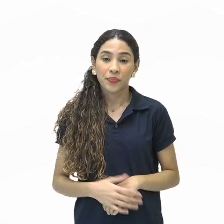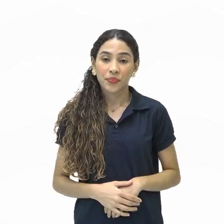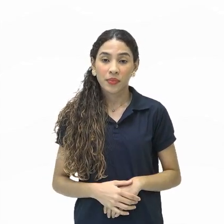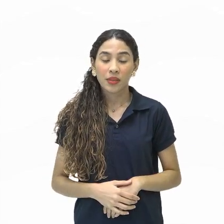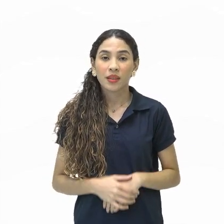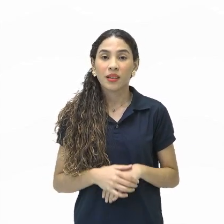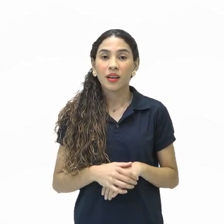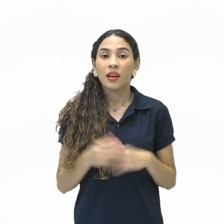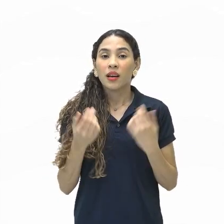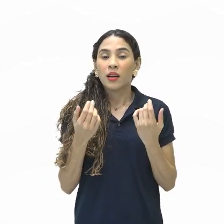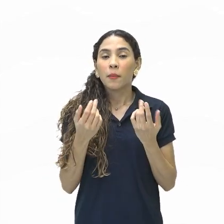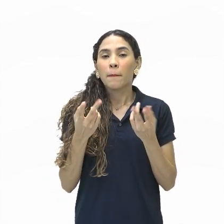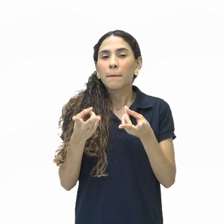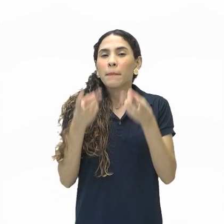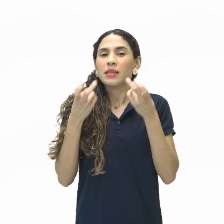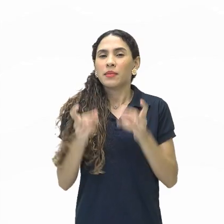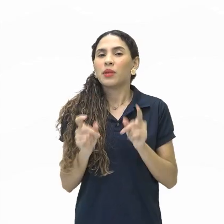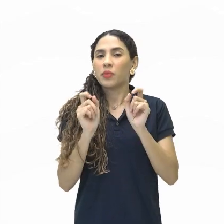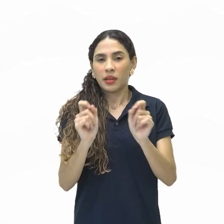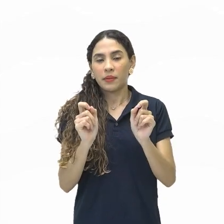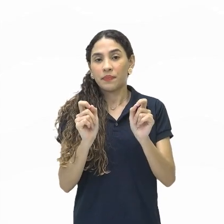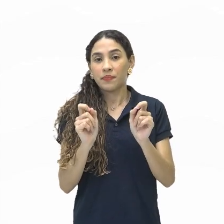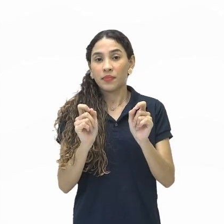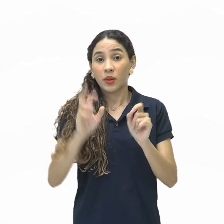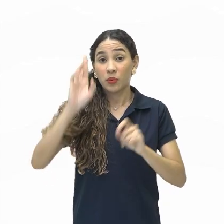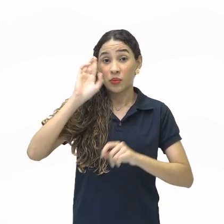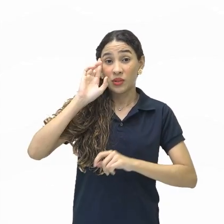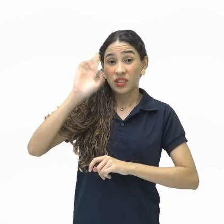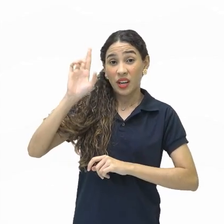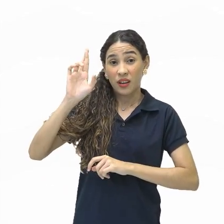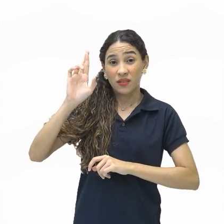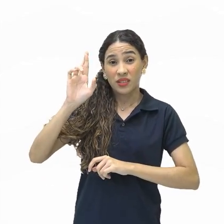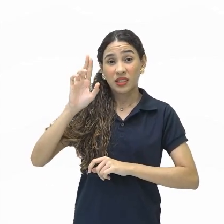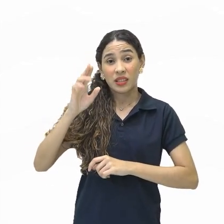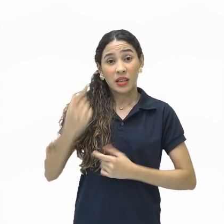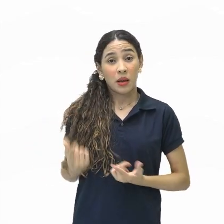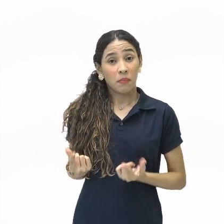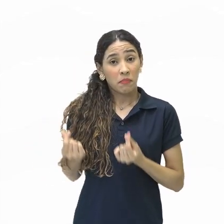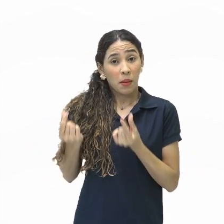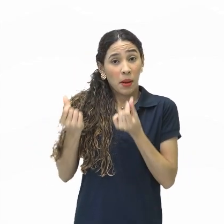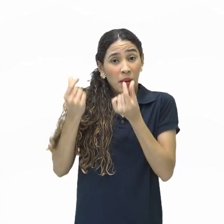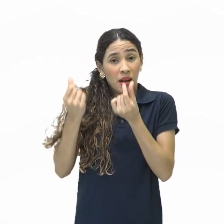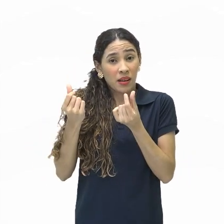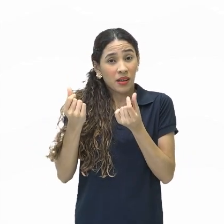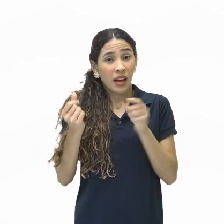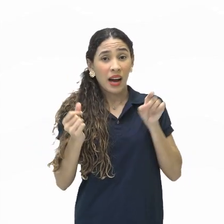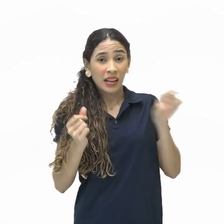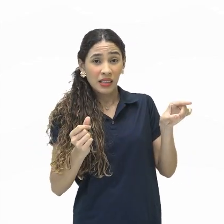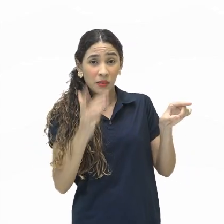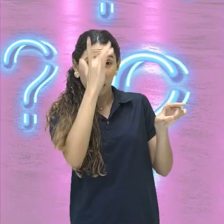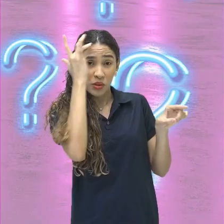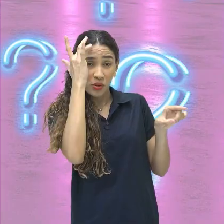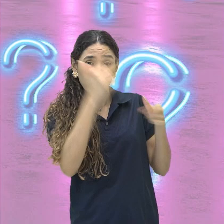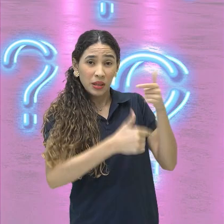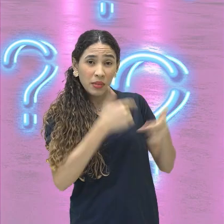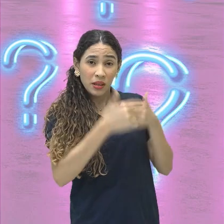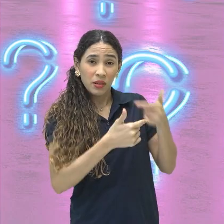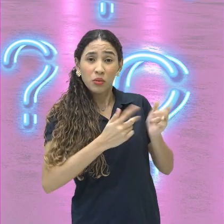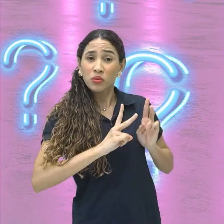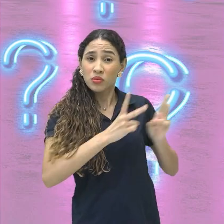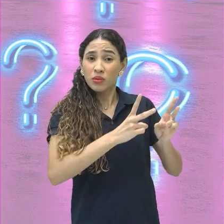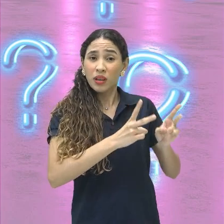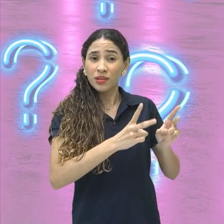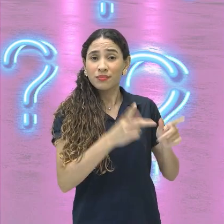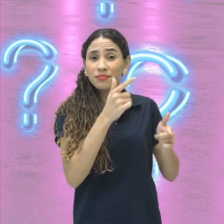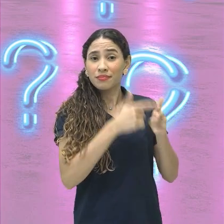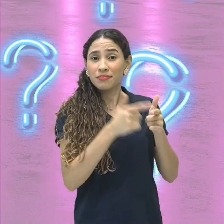foram percebendo que os patrões estavam ficando muito ricos e o trabalhador continuava ali, né, naquela